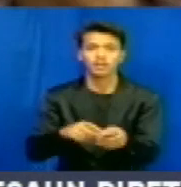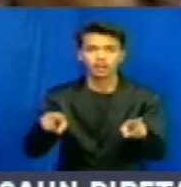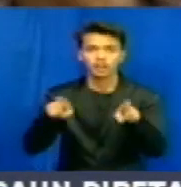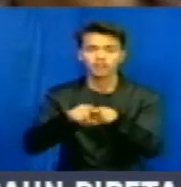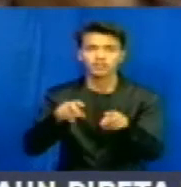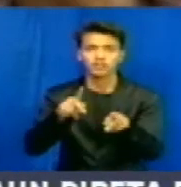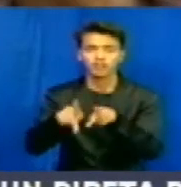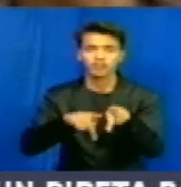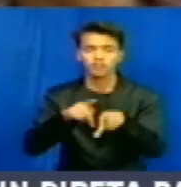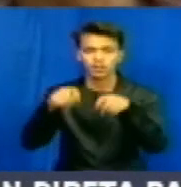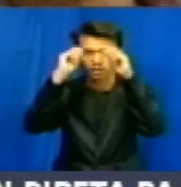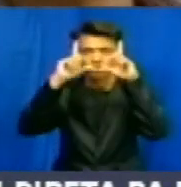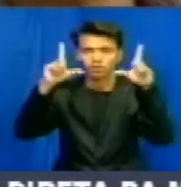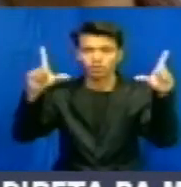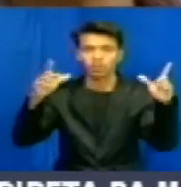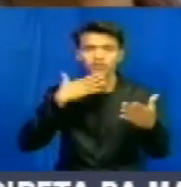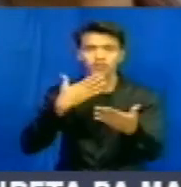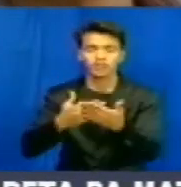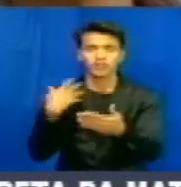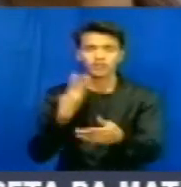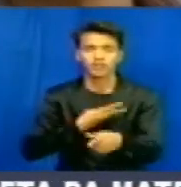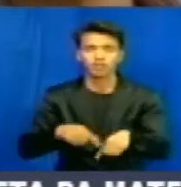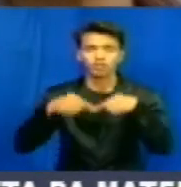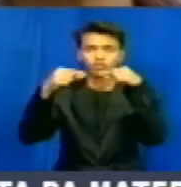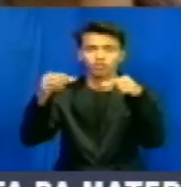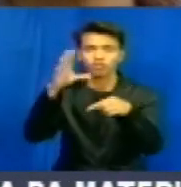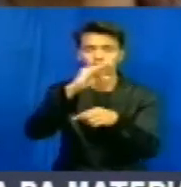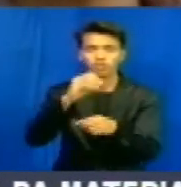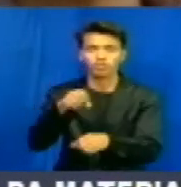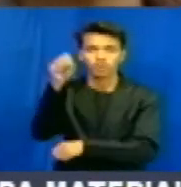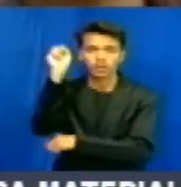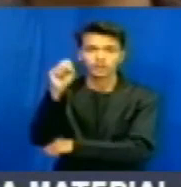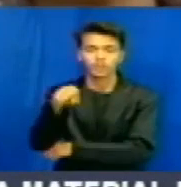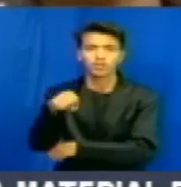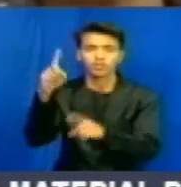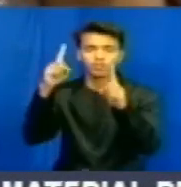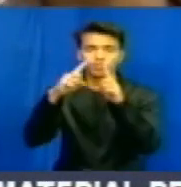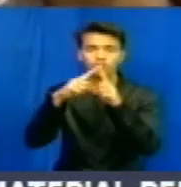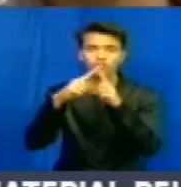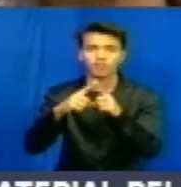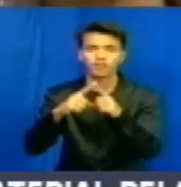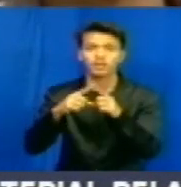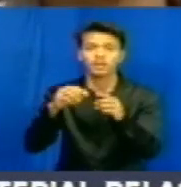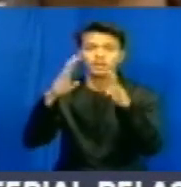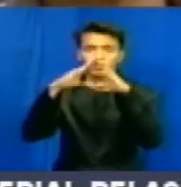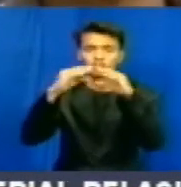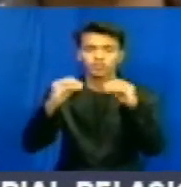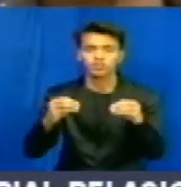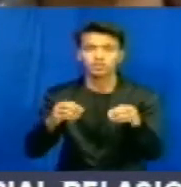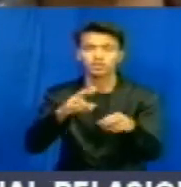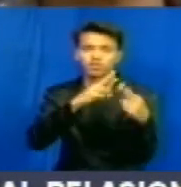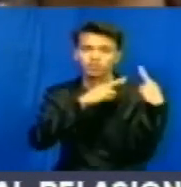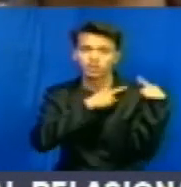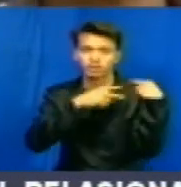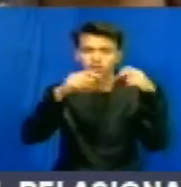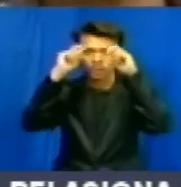Timoroan. Dia que liu, ita entrega no Acruc, para Santa Sé, que é Vaticano de competência. Timor-Leste, horas ne,